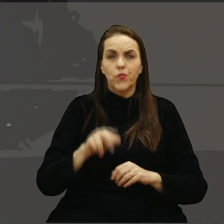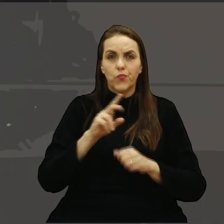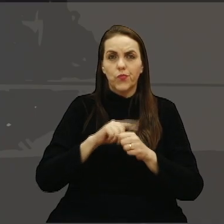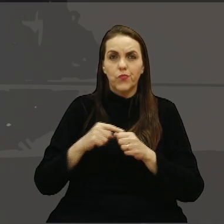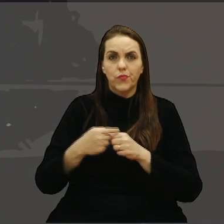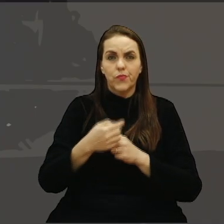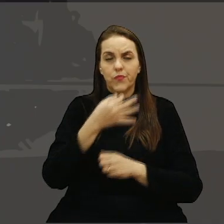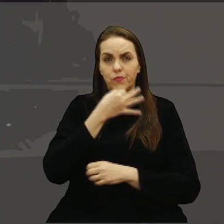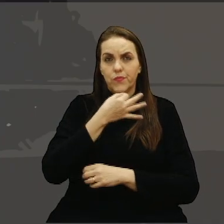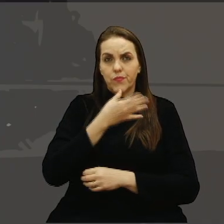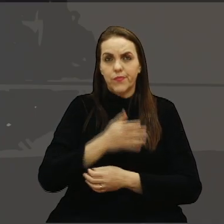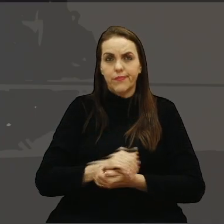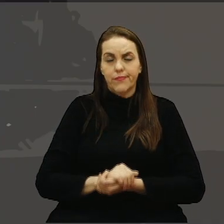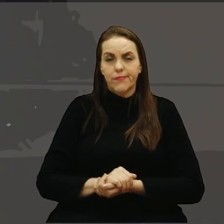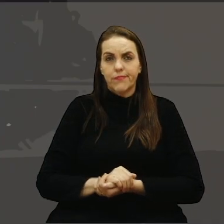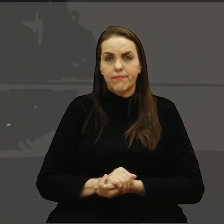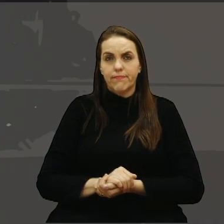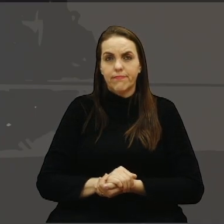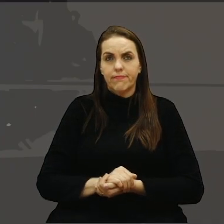Sul?